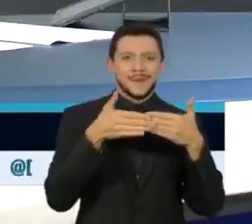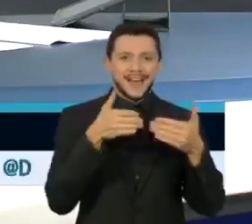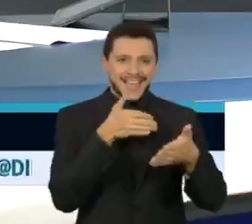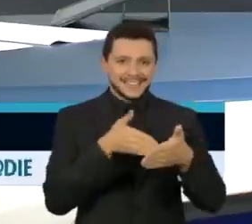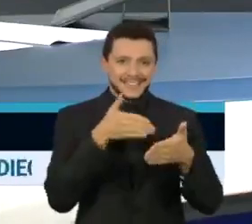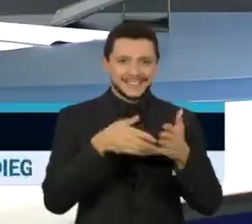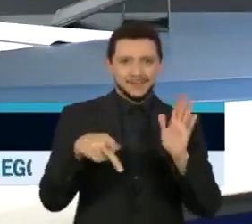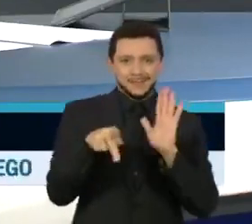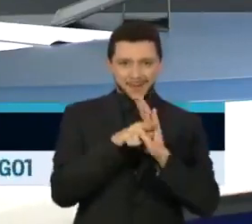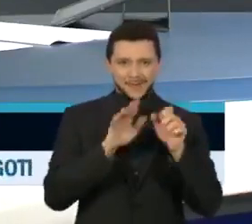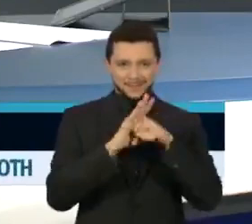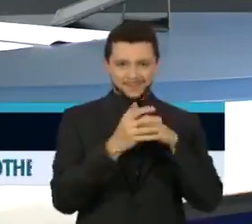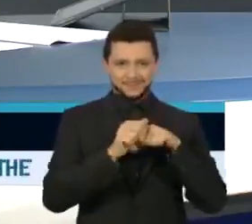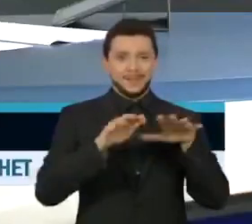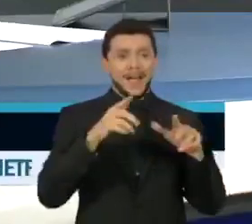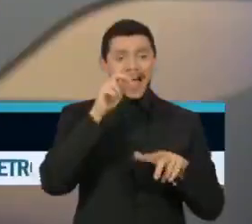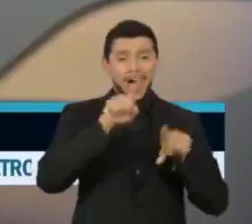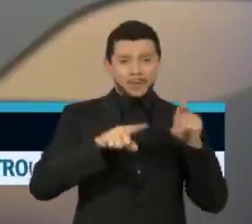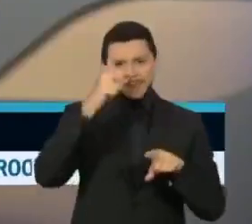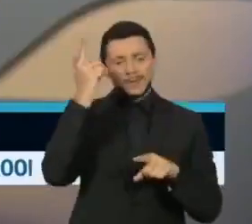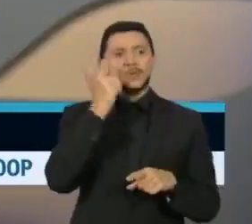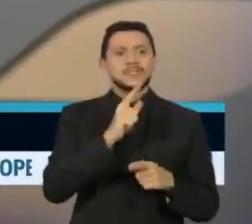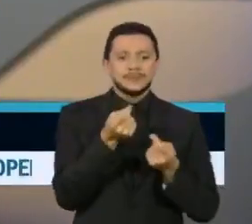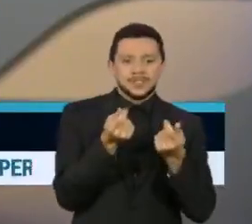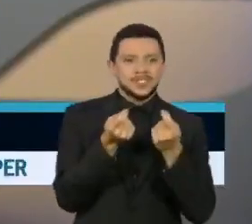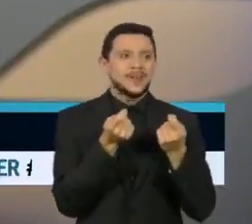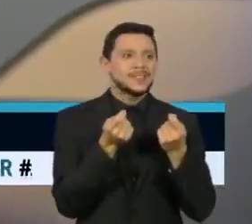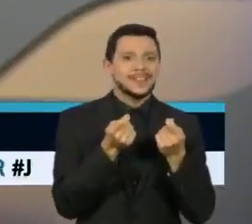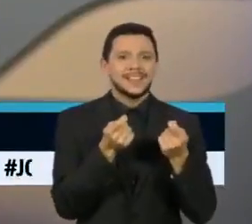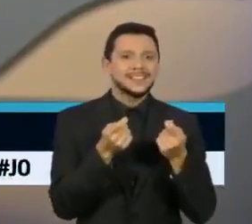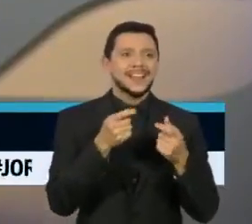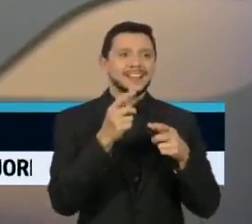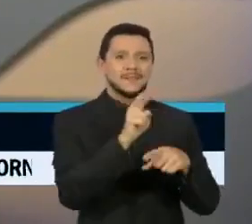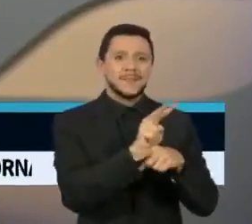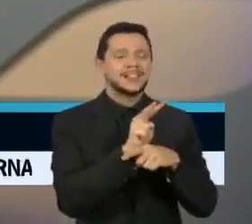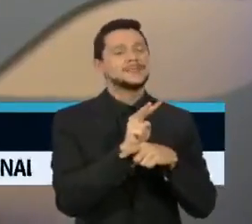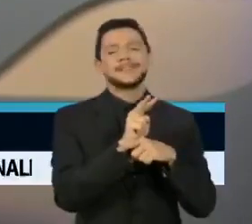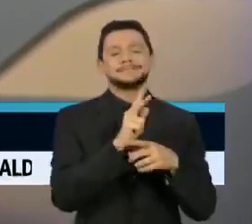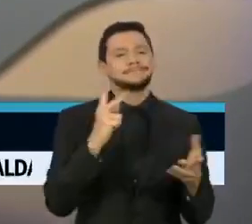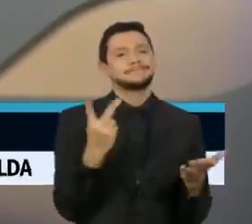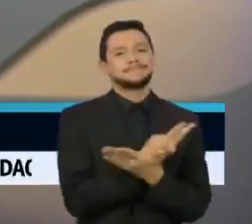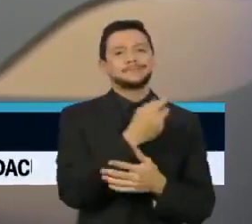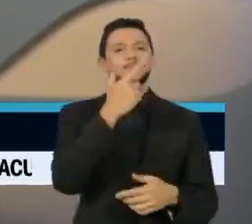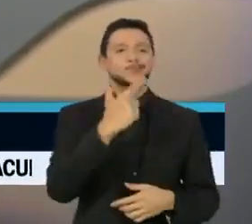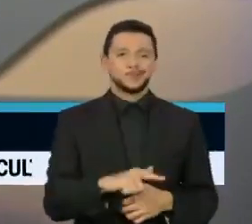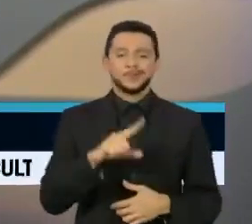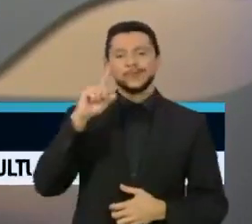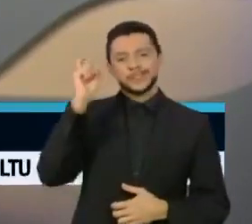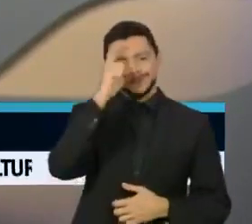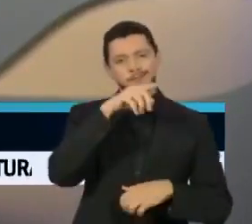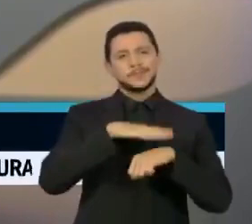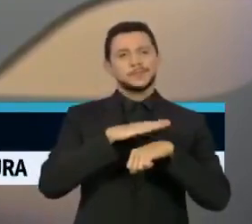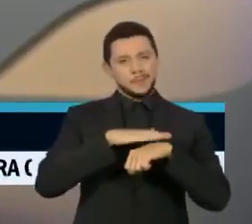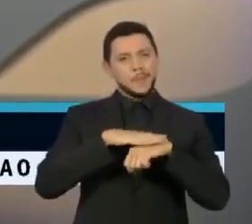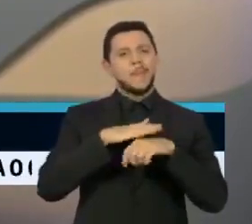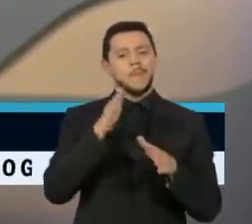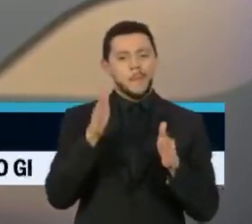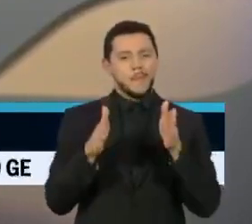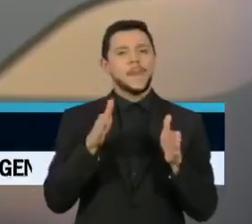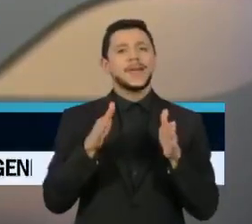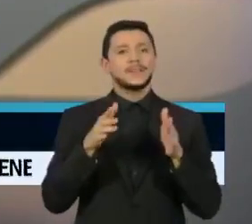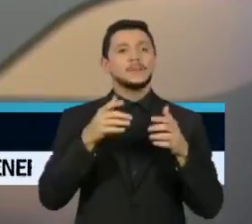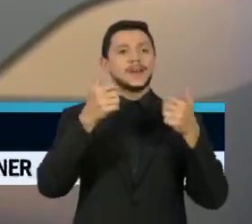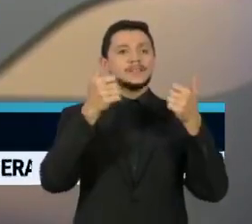mobilizar recursos aí foram pegos novamente então extremamente difícil a situação apenas para ilustrar o arquivo que foi